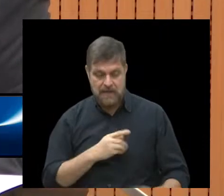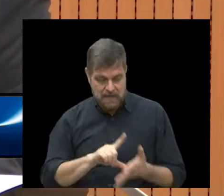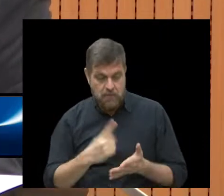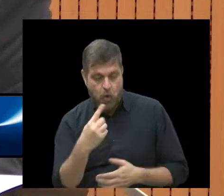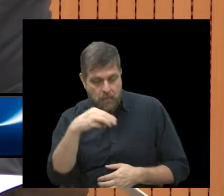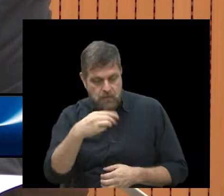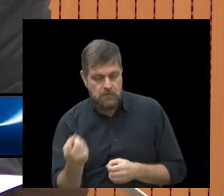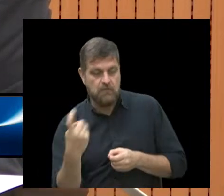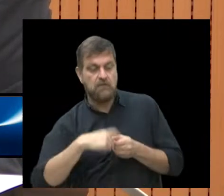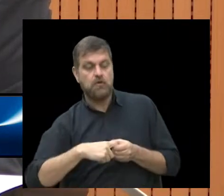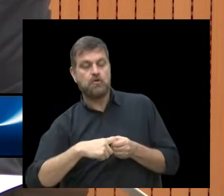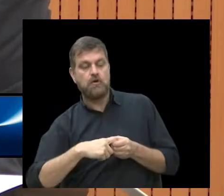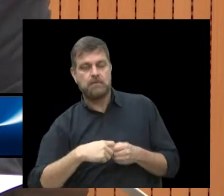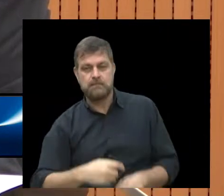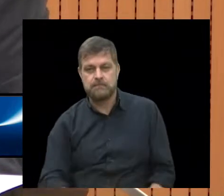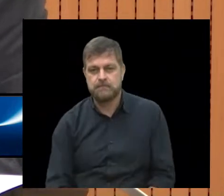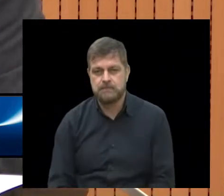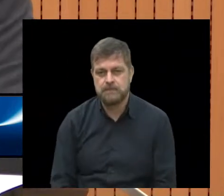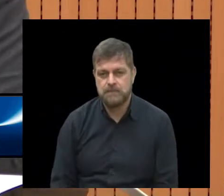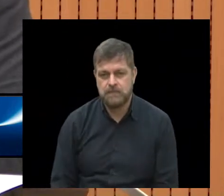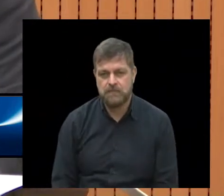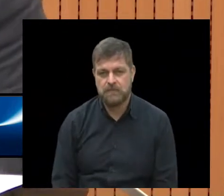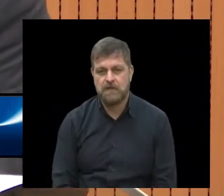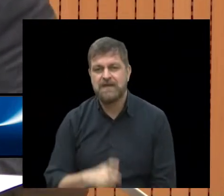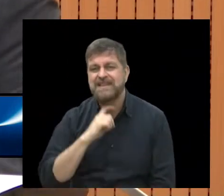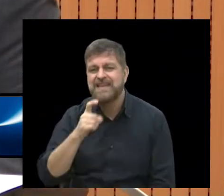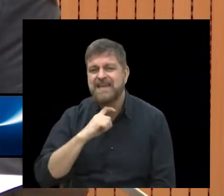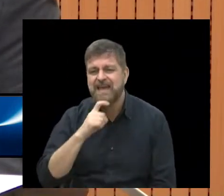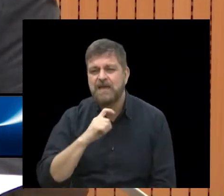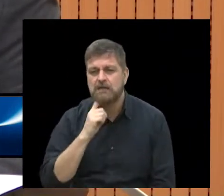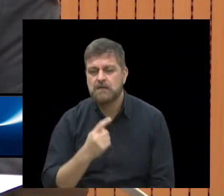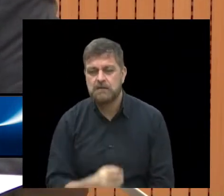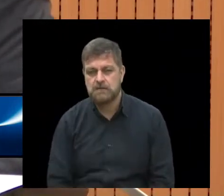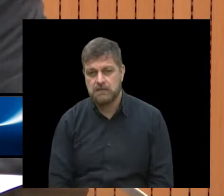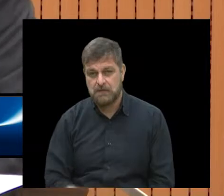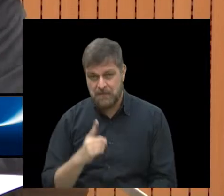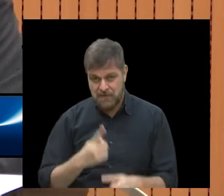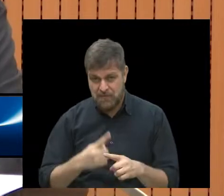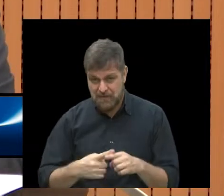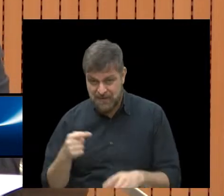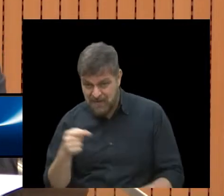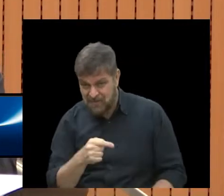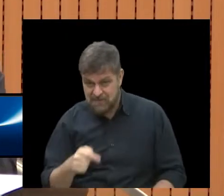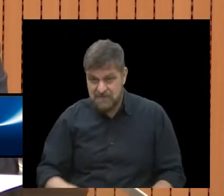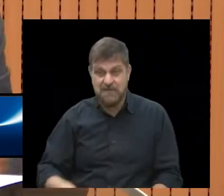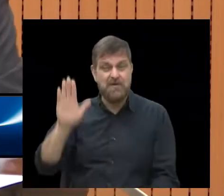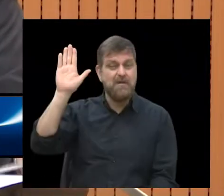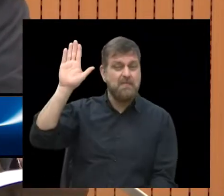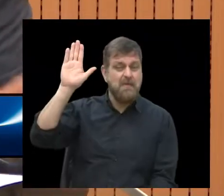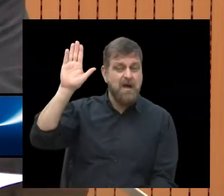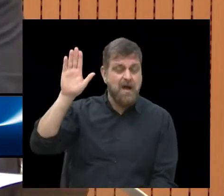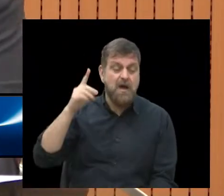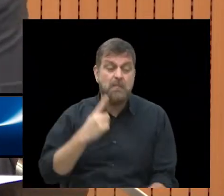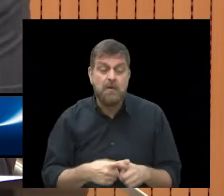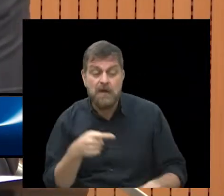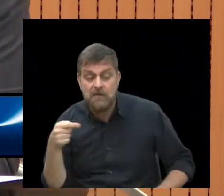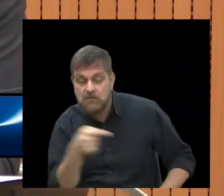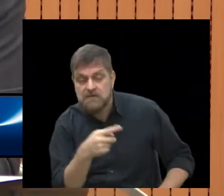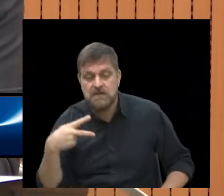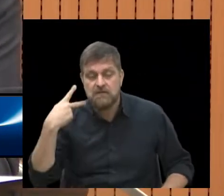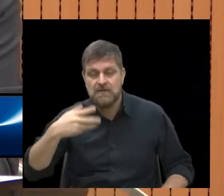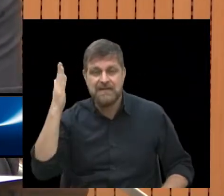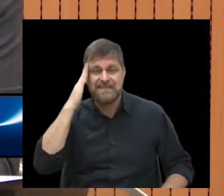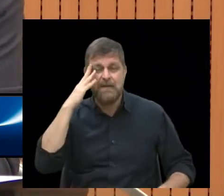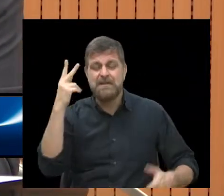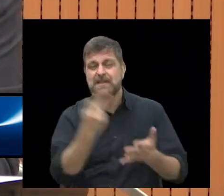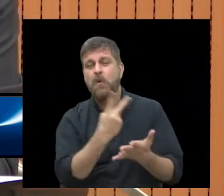minuto? A parte, vereador. Ninguém. Sabe por que vocês não levantaram a mão? Porque vocês sabem que